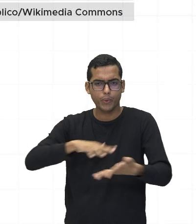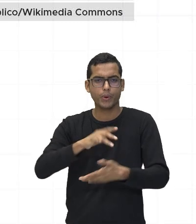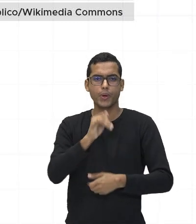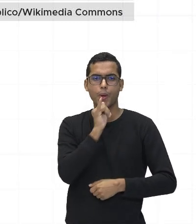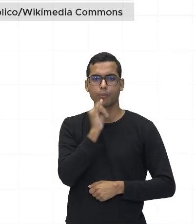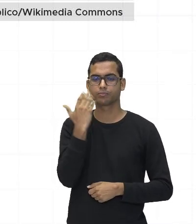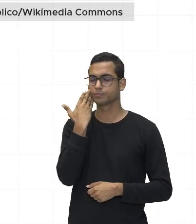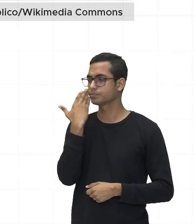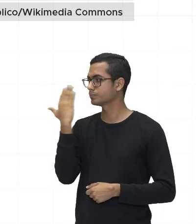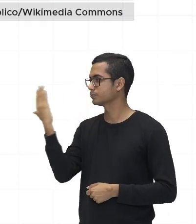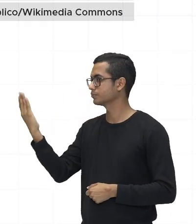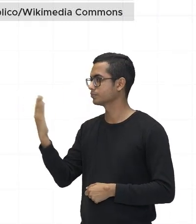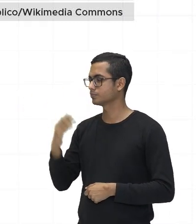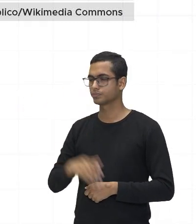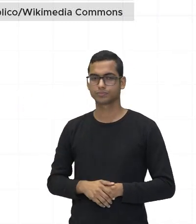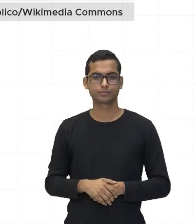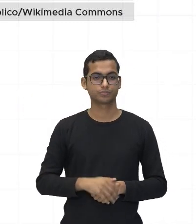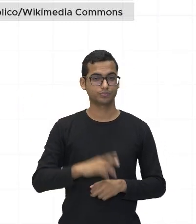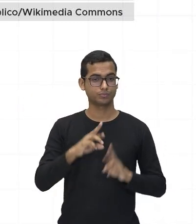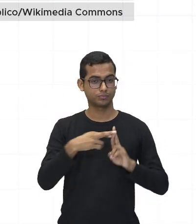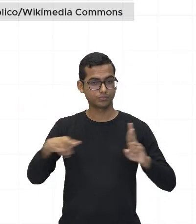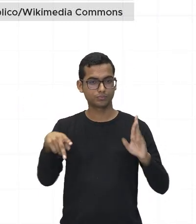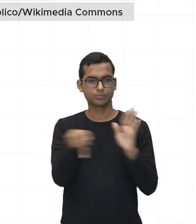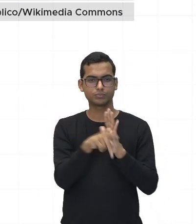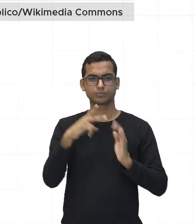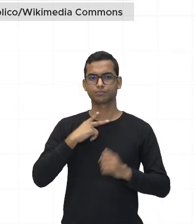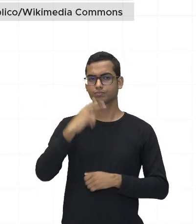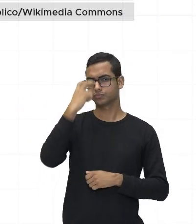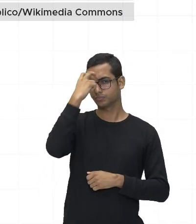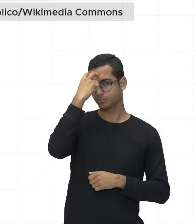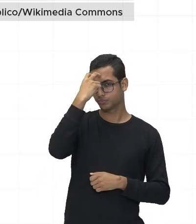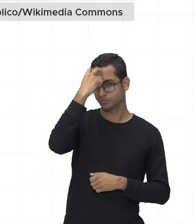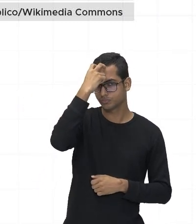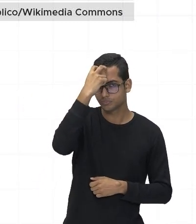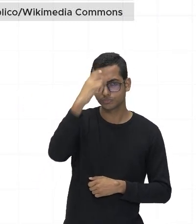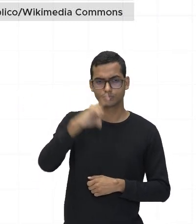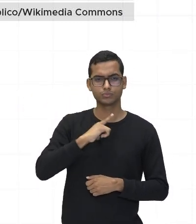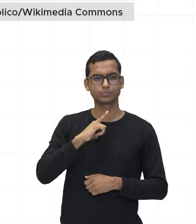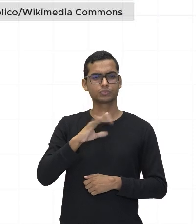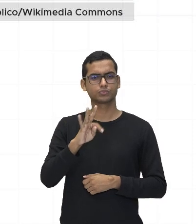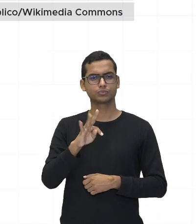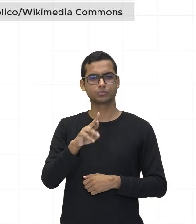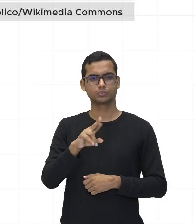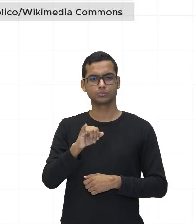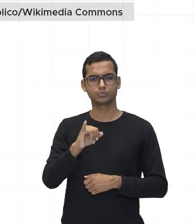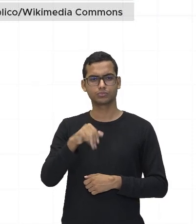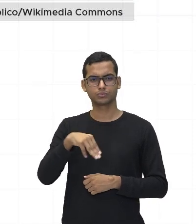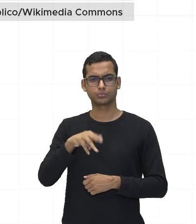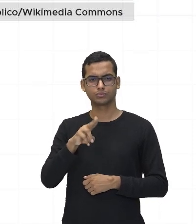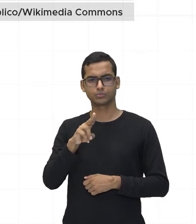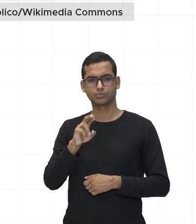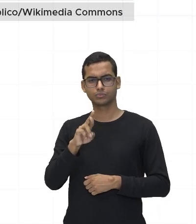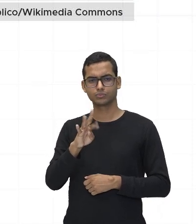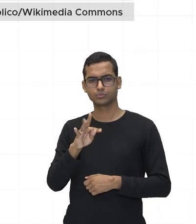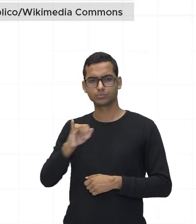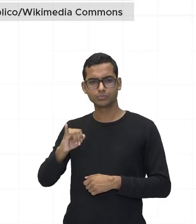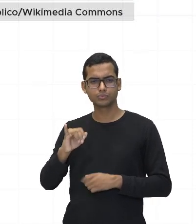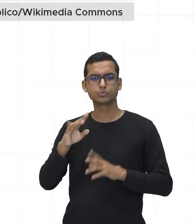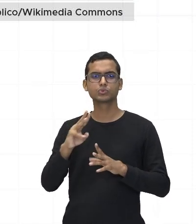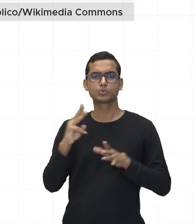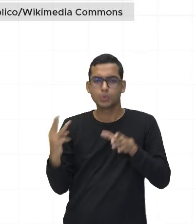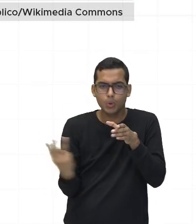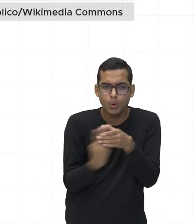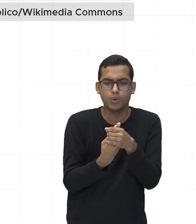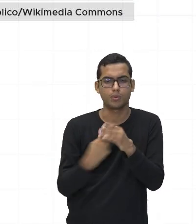nossa cartela, na religião hindu, no hinduísmo, onde existe a Trimurti, que é a